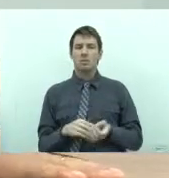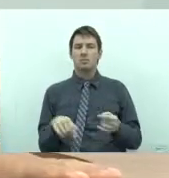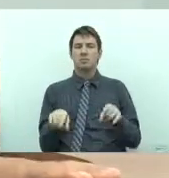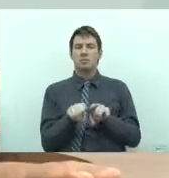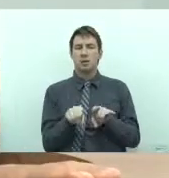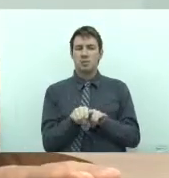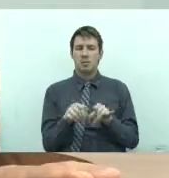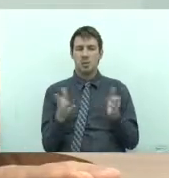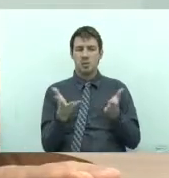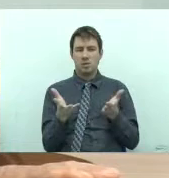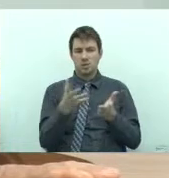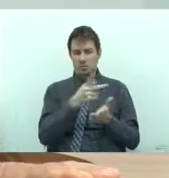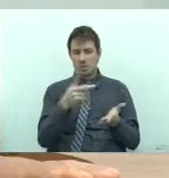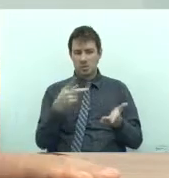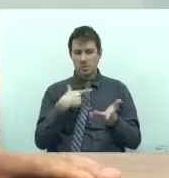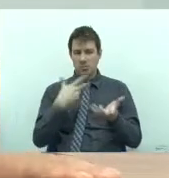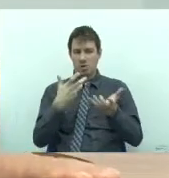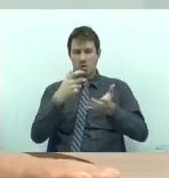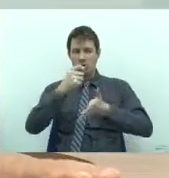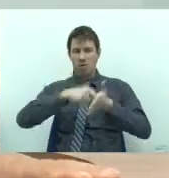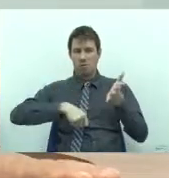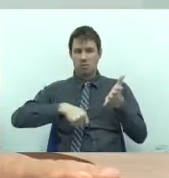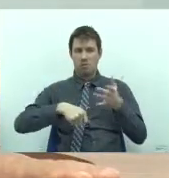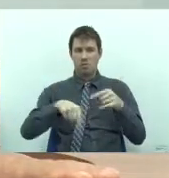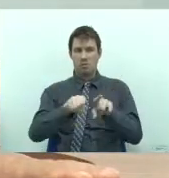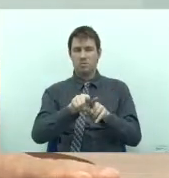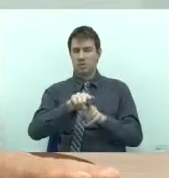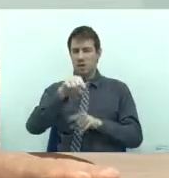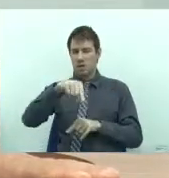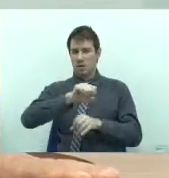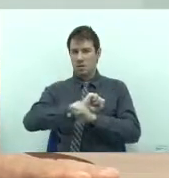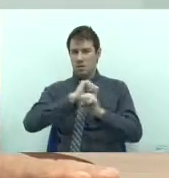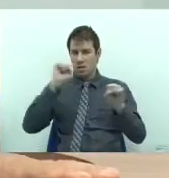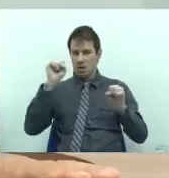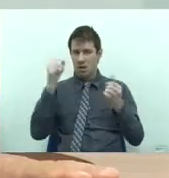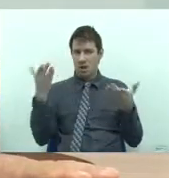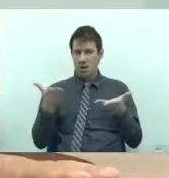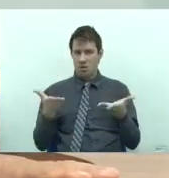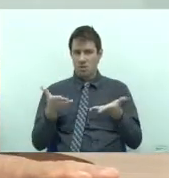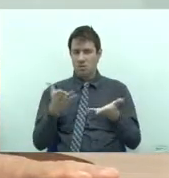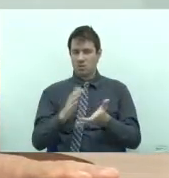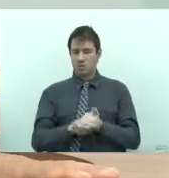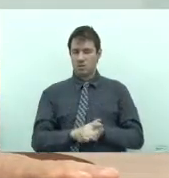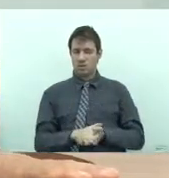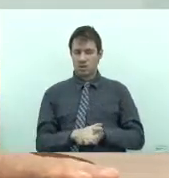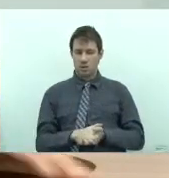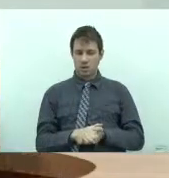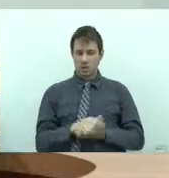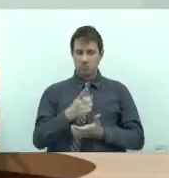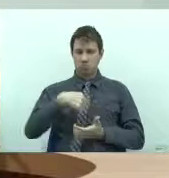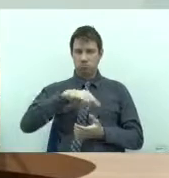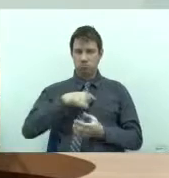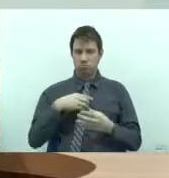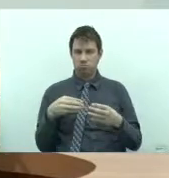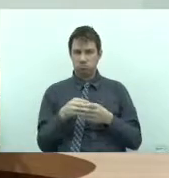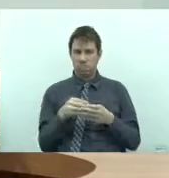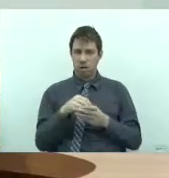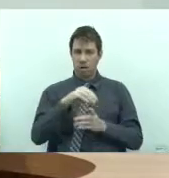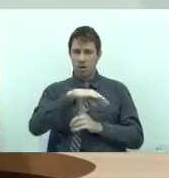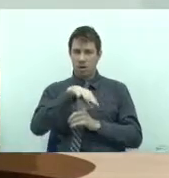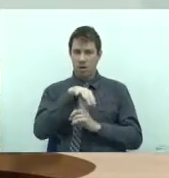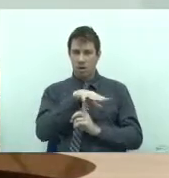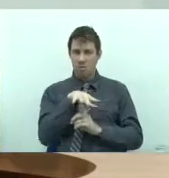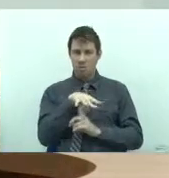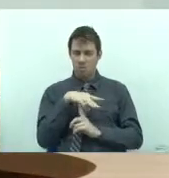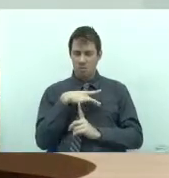eu quero aqui deixar registrado que nesta manhã, a Comissão do Meio Ambiente, nós recebemos aqui, deixa